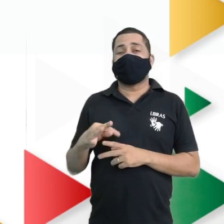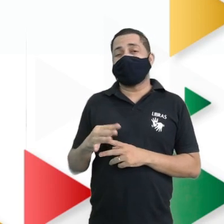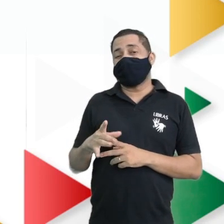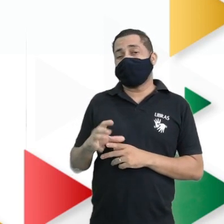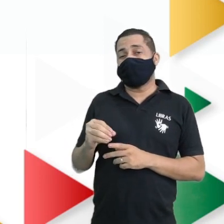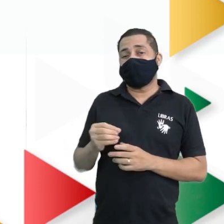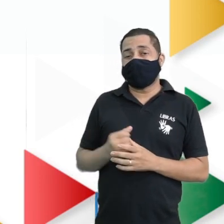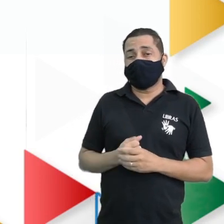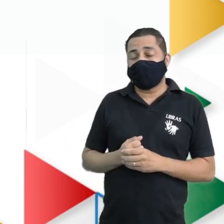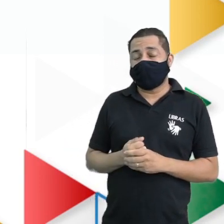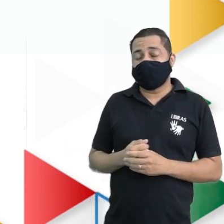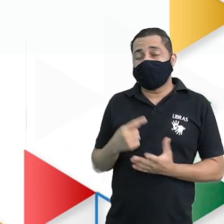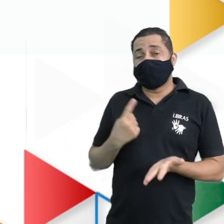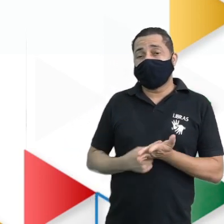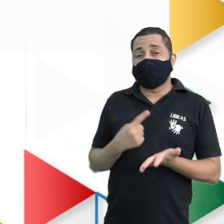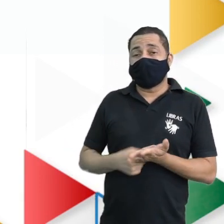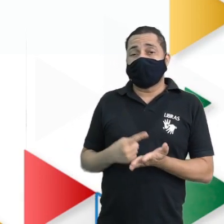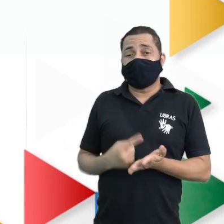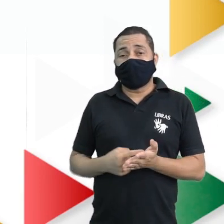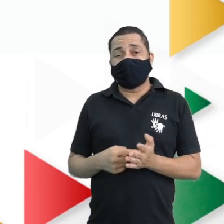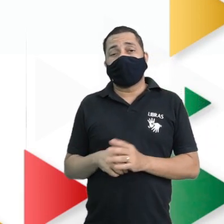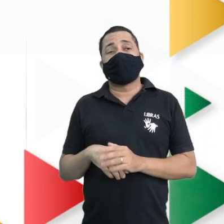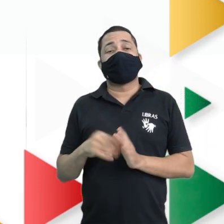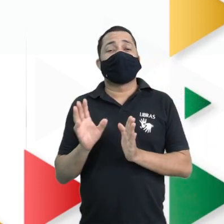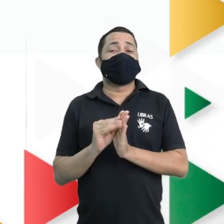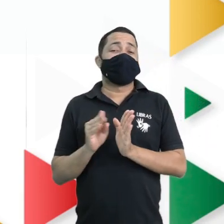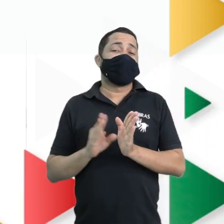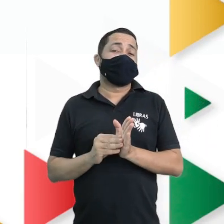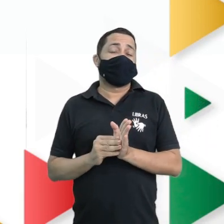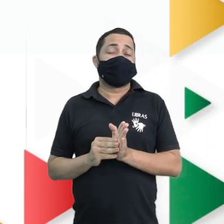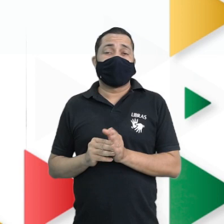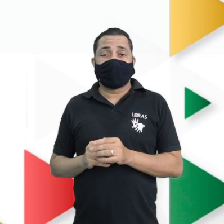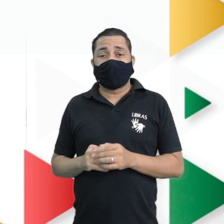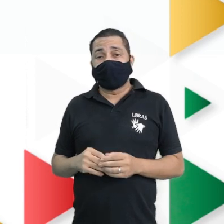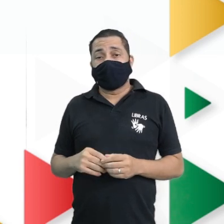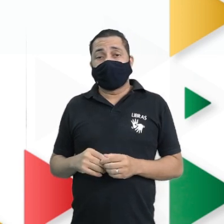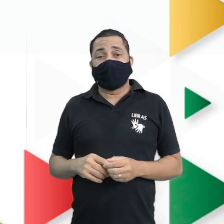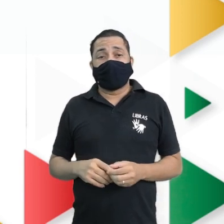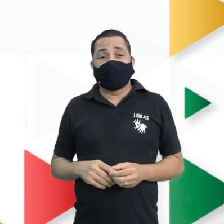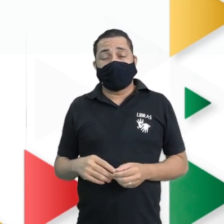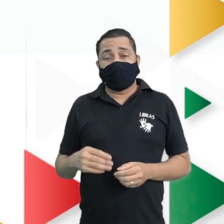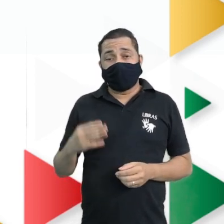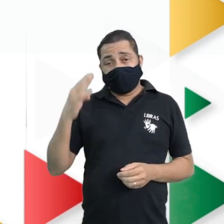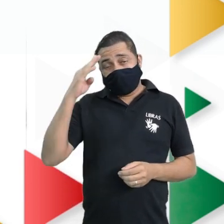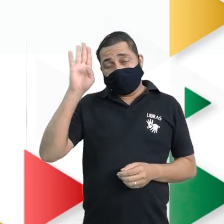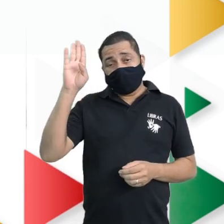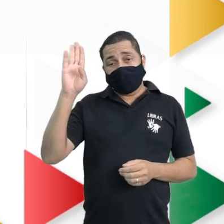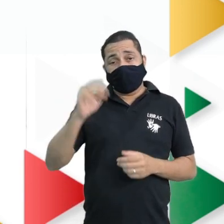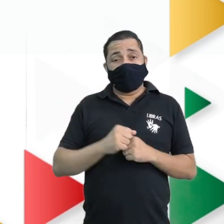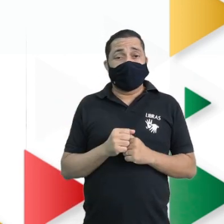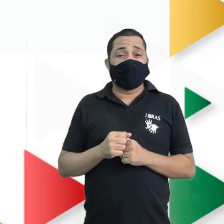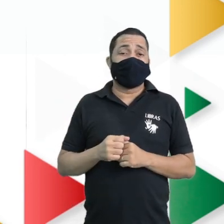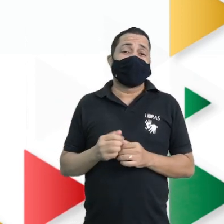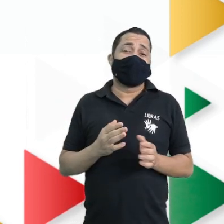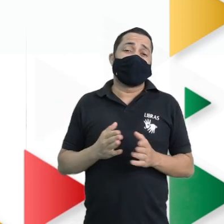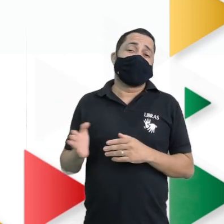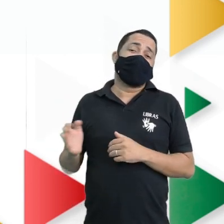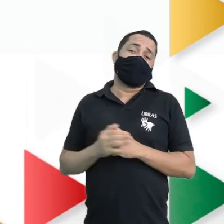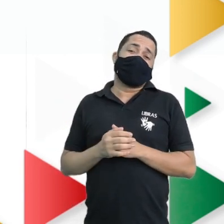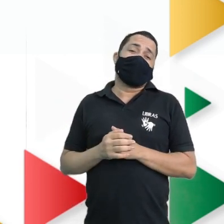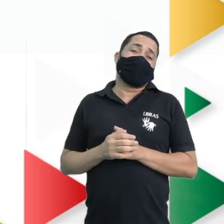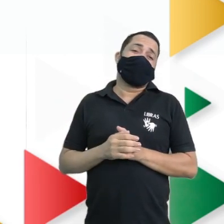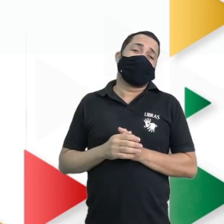Conservador, determinou o conteúdo das principais disputas políticas daquele período. Por um